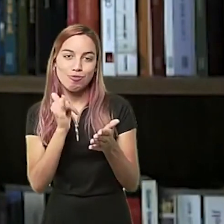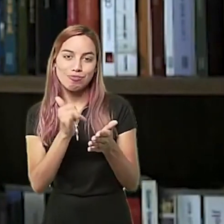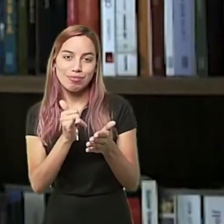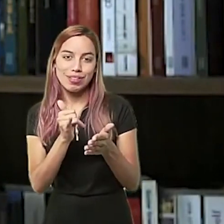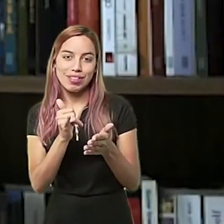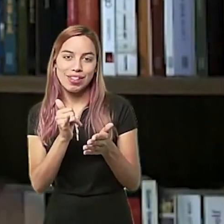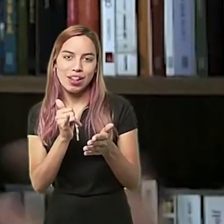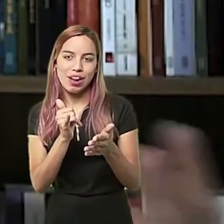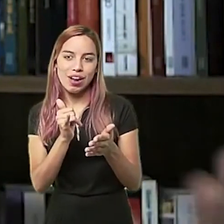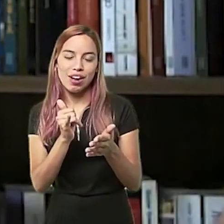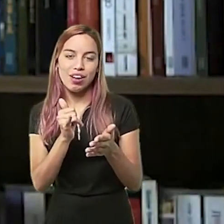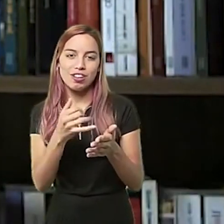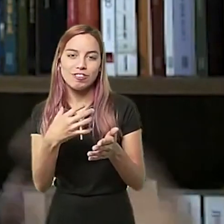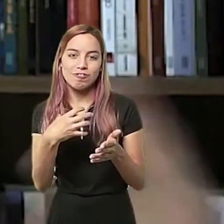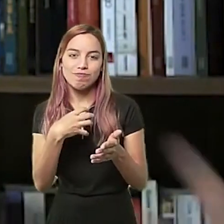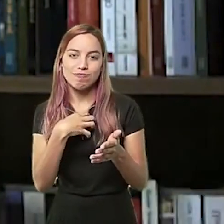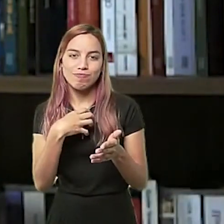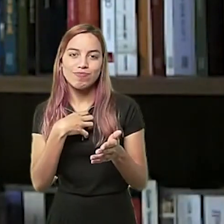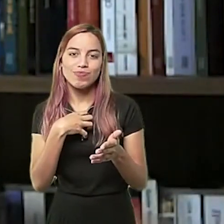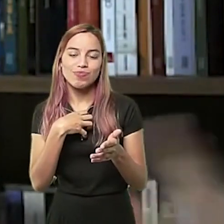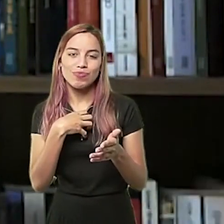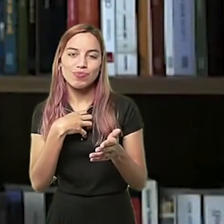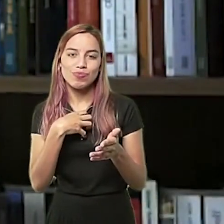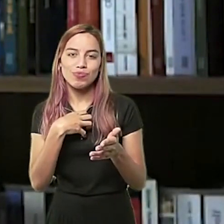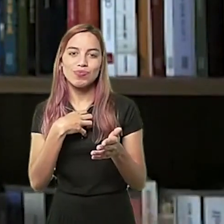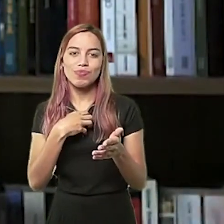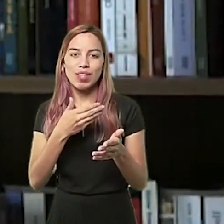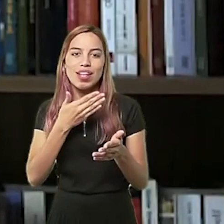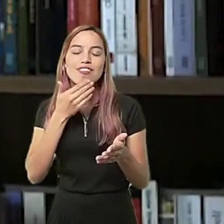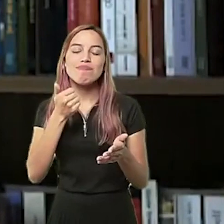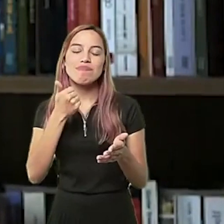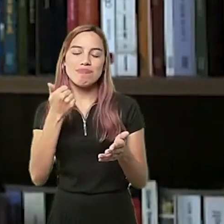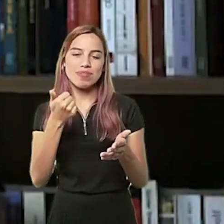dessa forma, né? Com esse fluxo de consciência